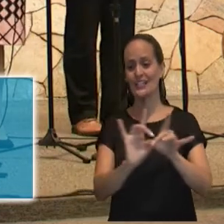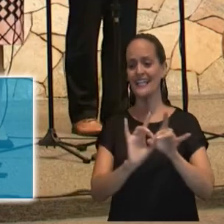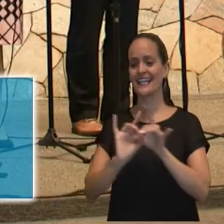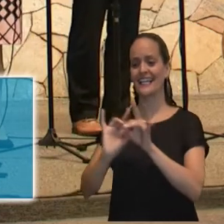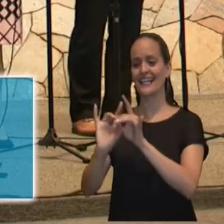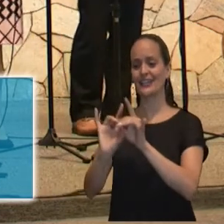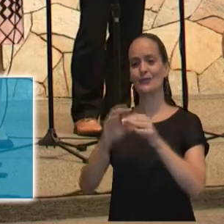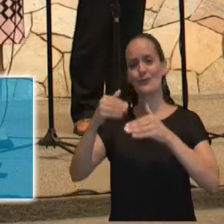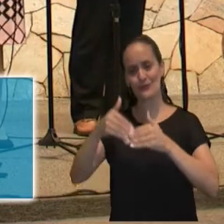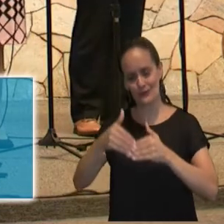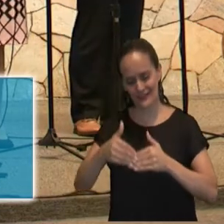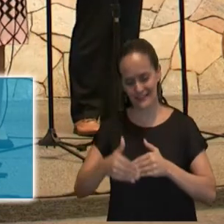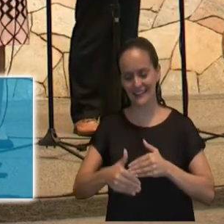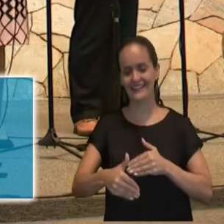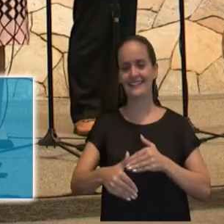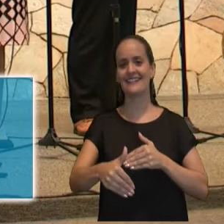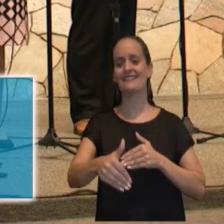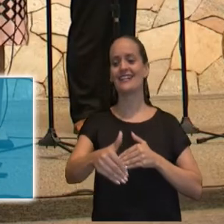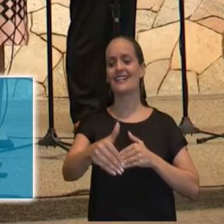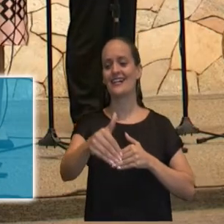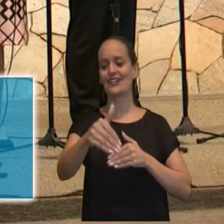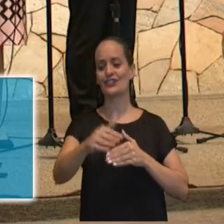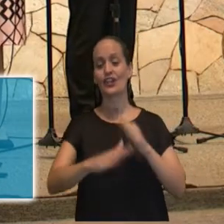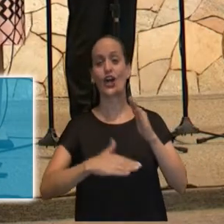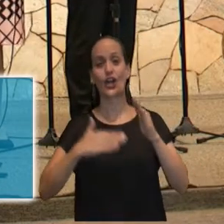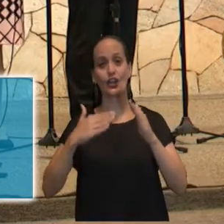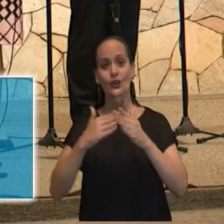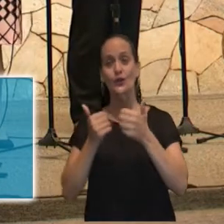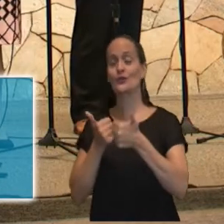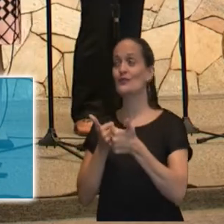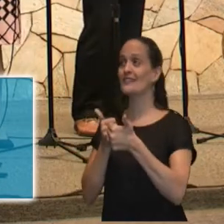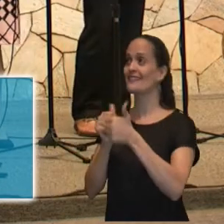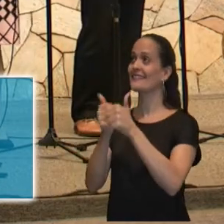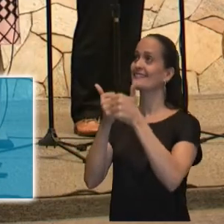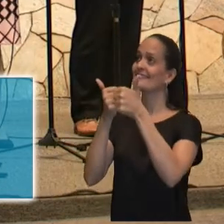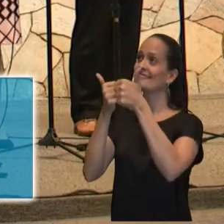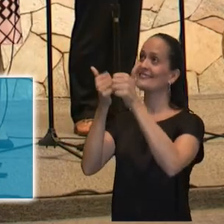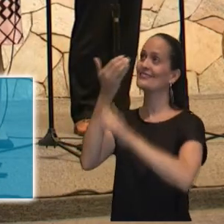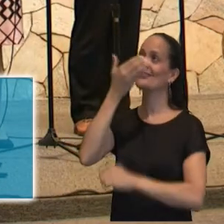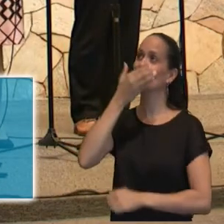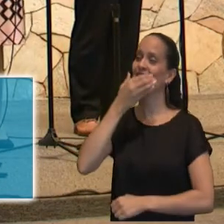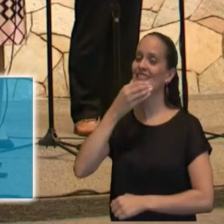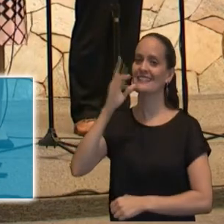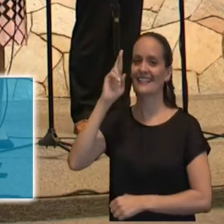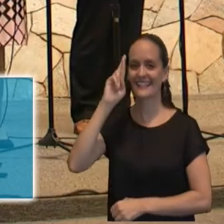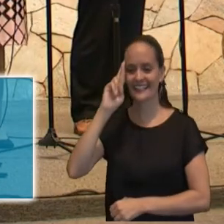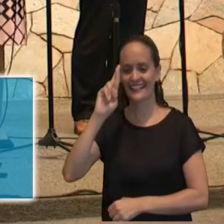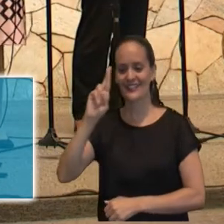Todos seguidos.